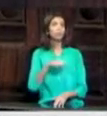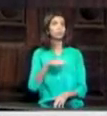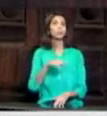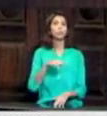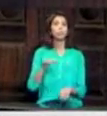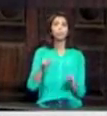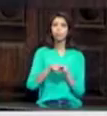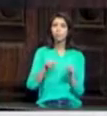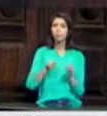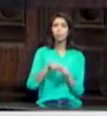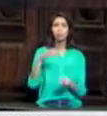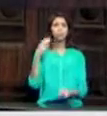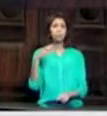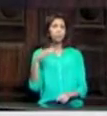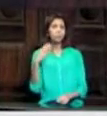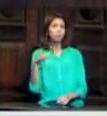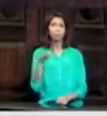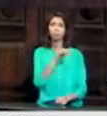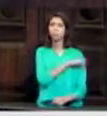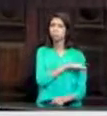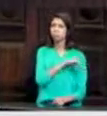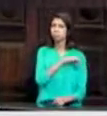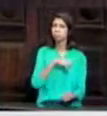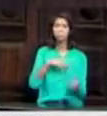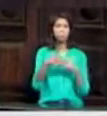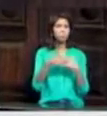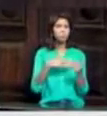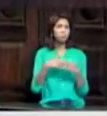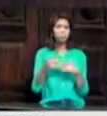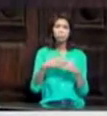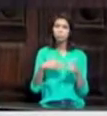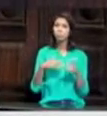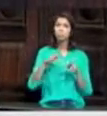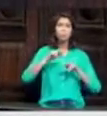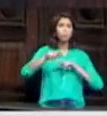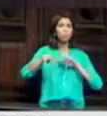ao niteroiense, ao carioca, enfim, a diferentes